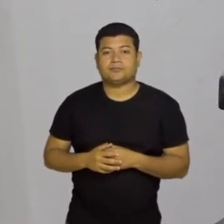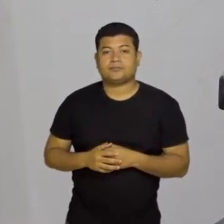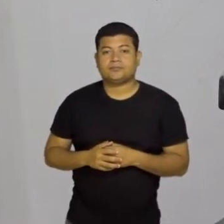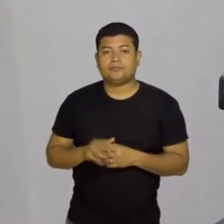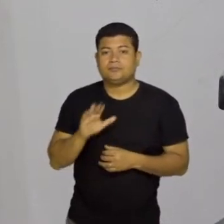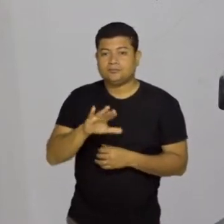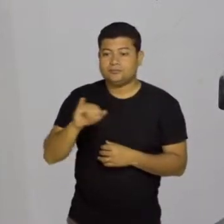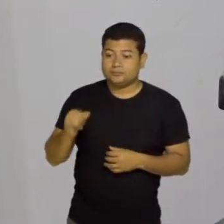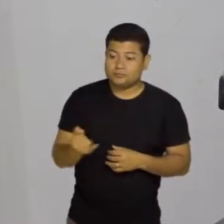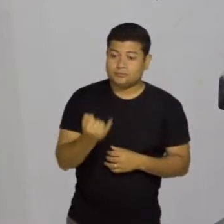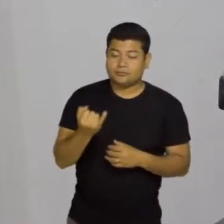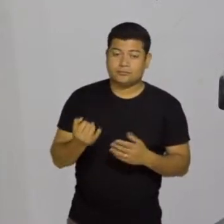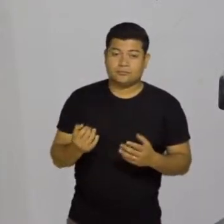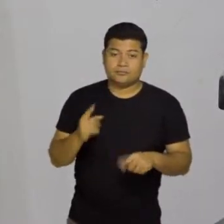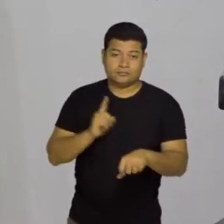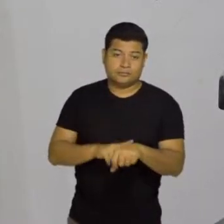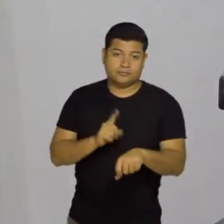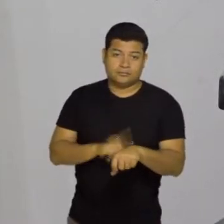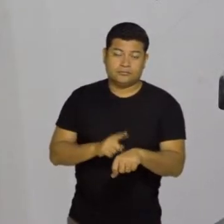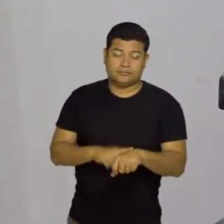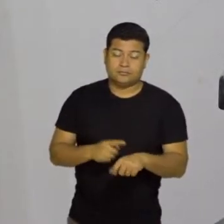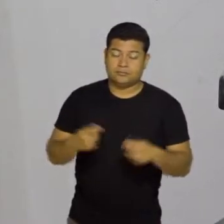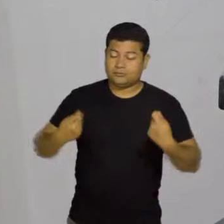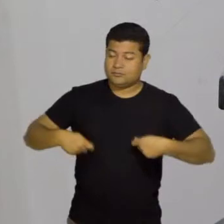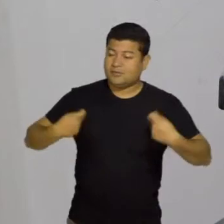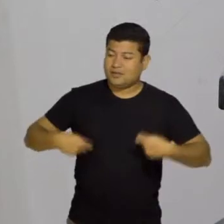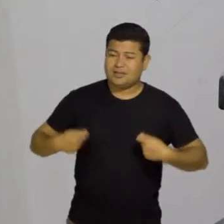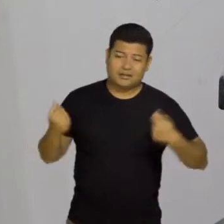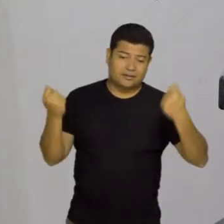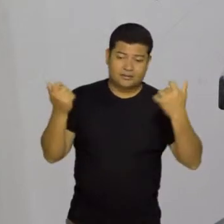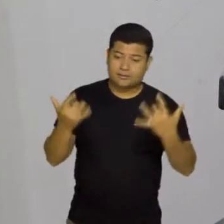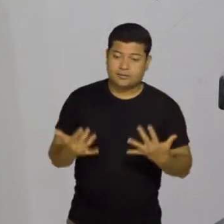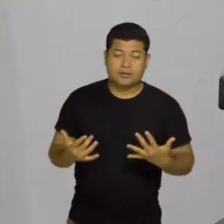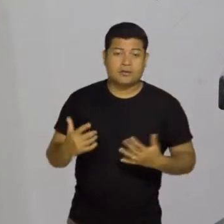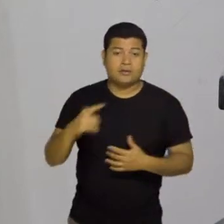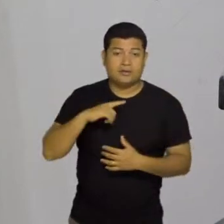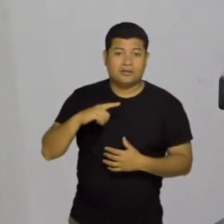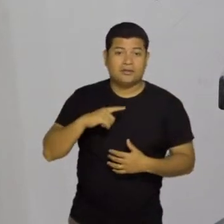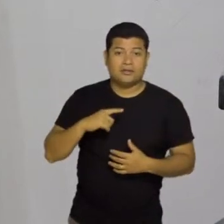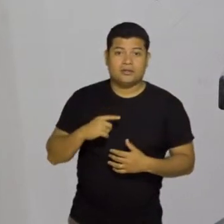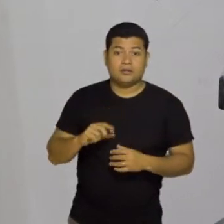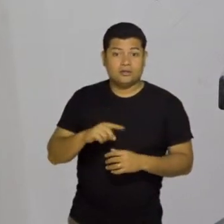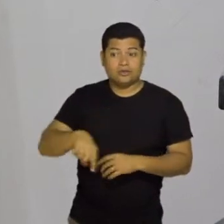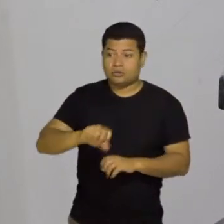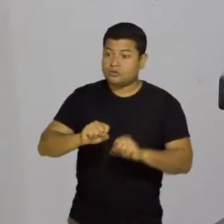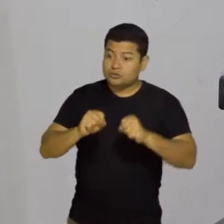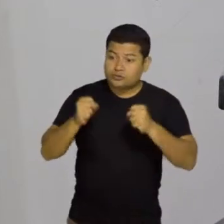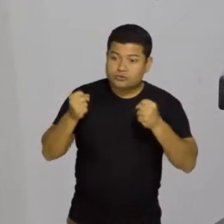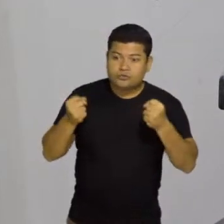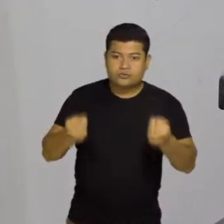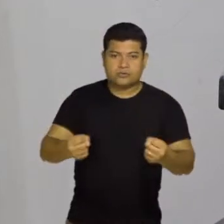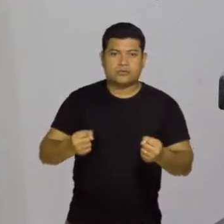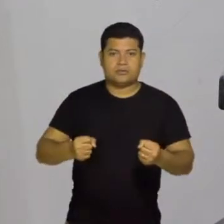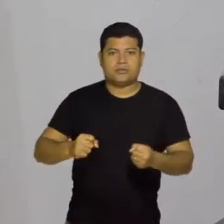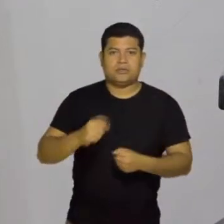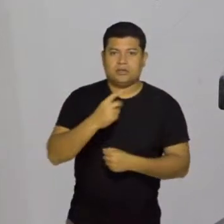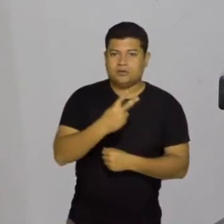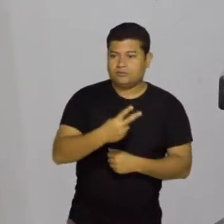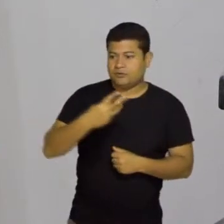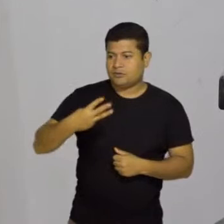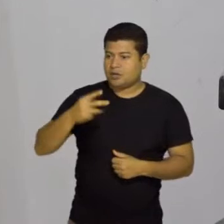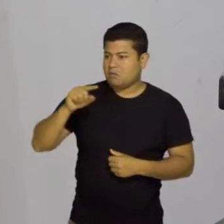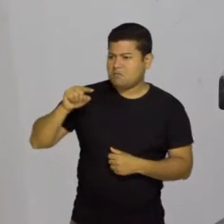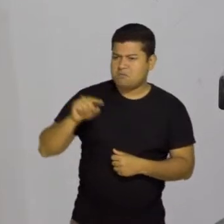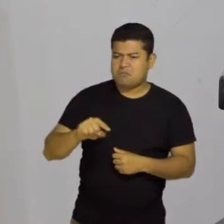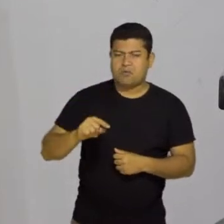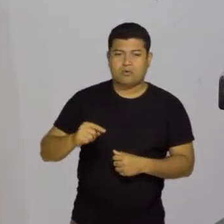aproveitando um pouco mais desse tempo, eu tenho que lhes dizer que ainda existe, por mais que a gente esteja fazendo festa, 23 mil,